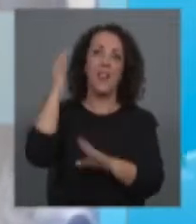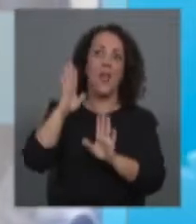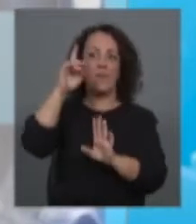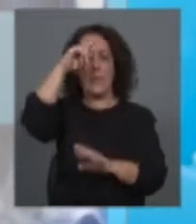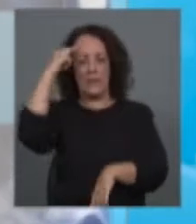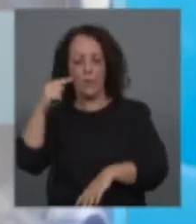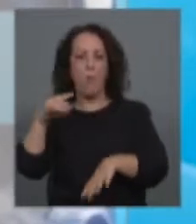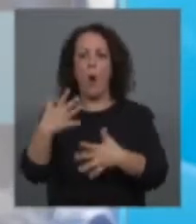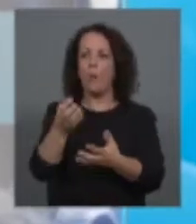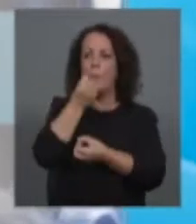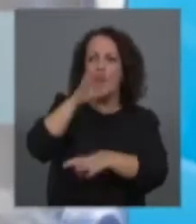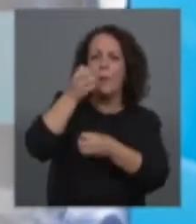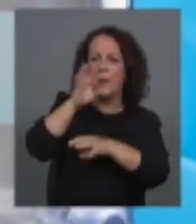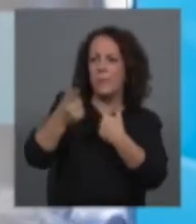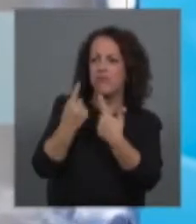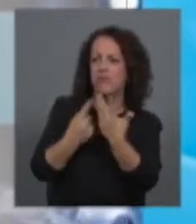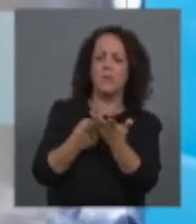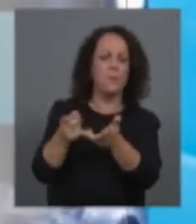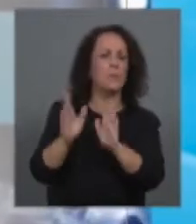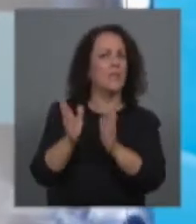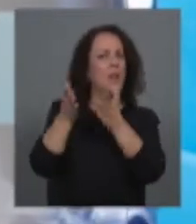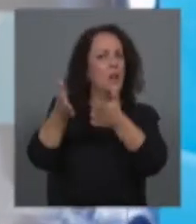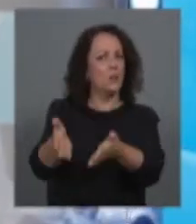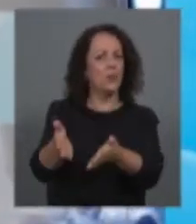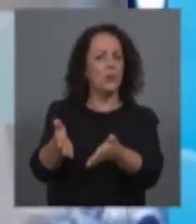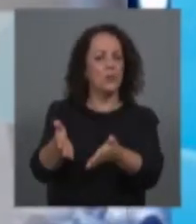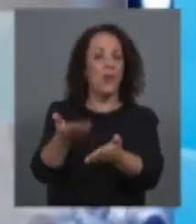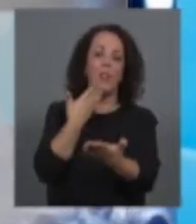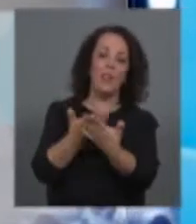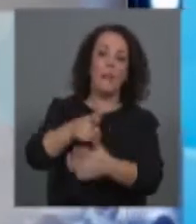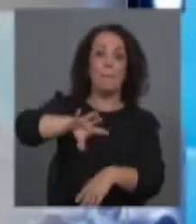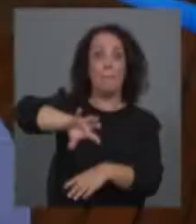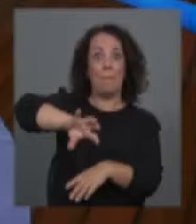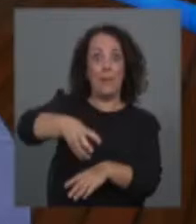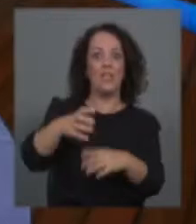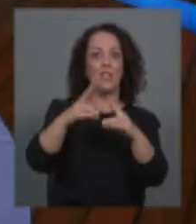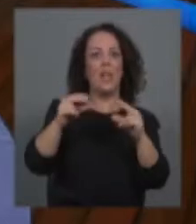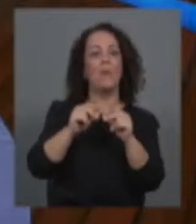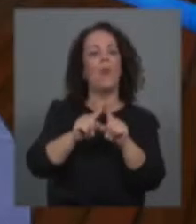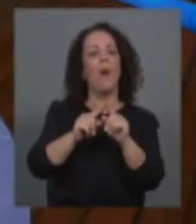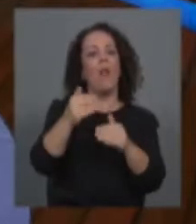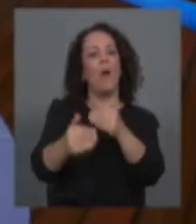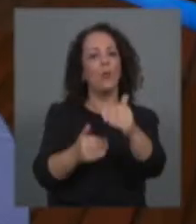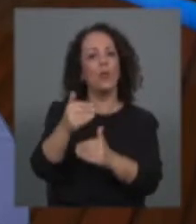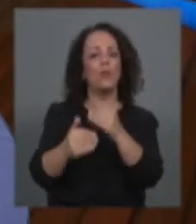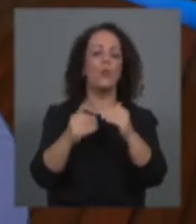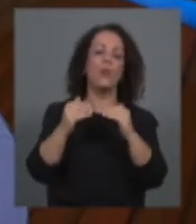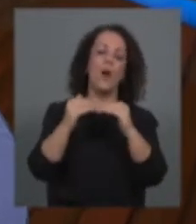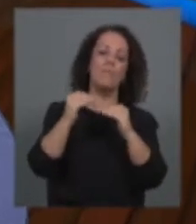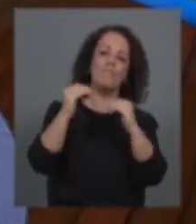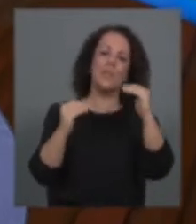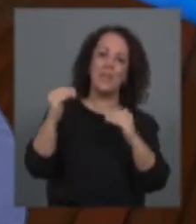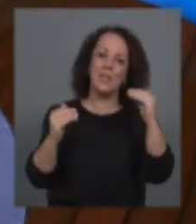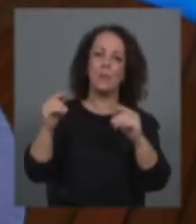e, portanto, é preciso, de facto, ajudar para que o Líbano possa continuar neste equilíbrio, porque, no fundo, acaba por ser ali uma zona tampão,